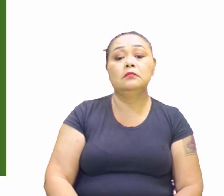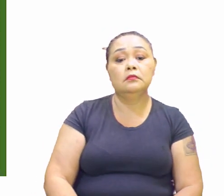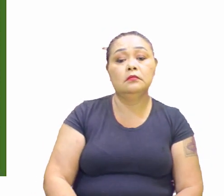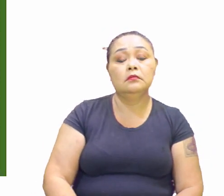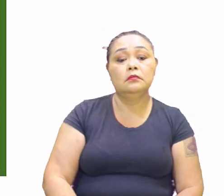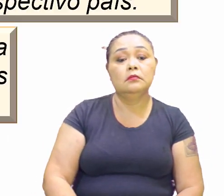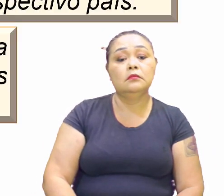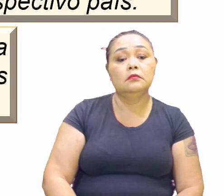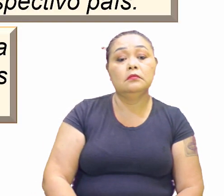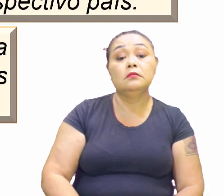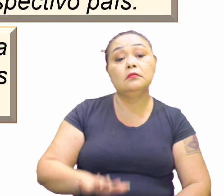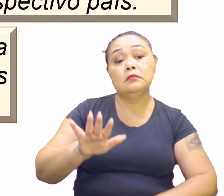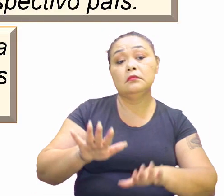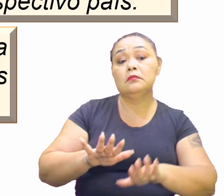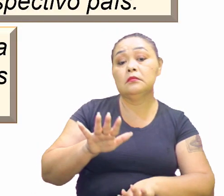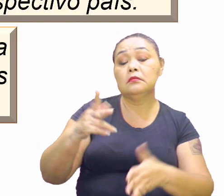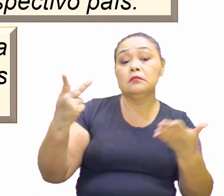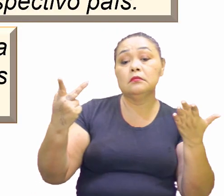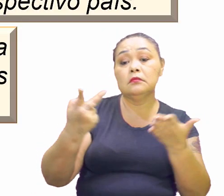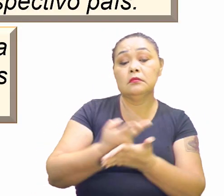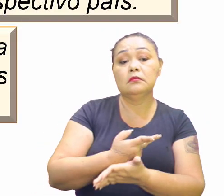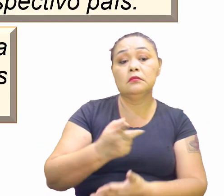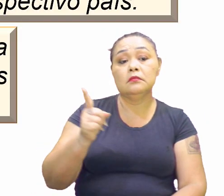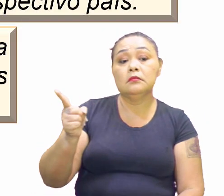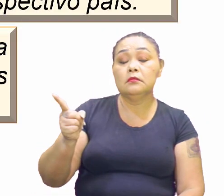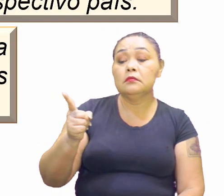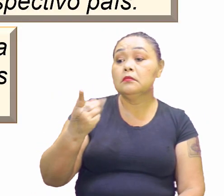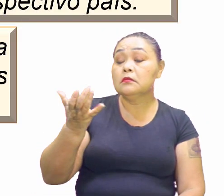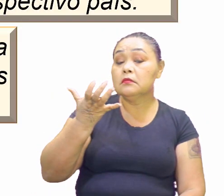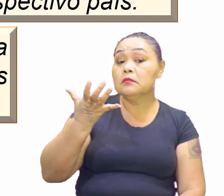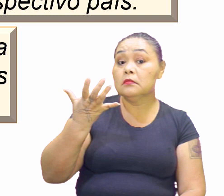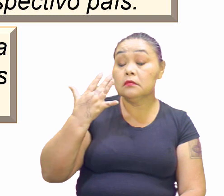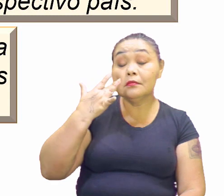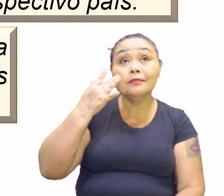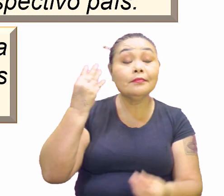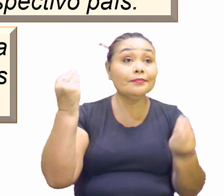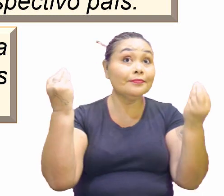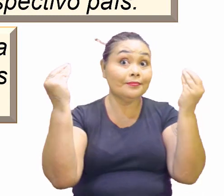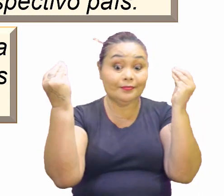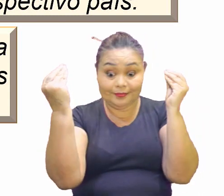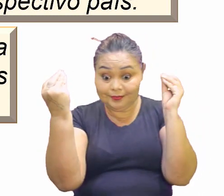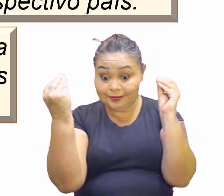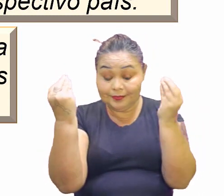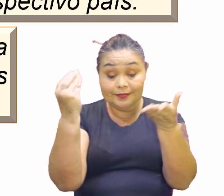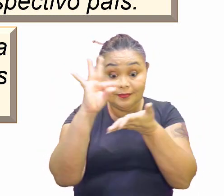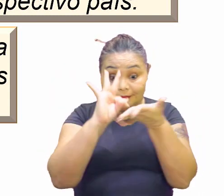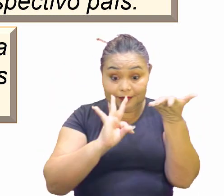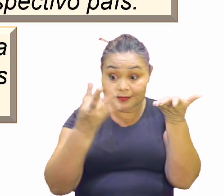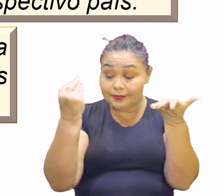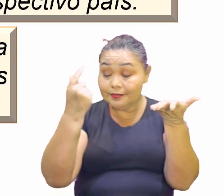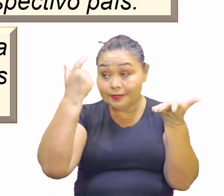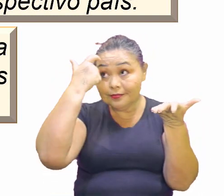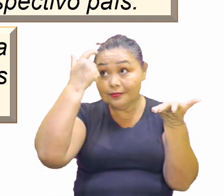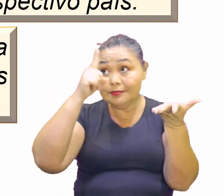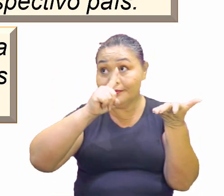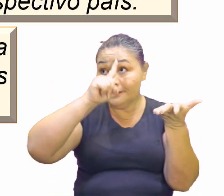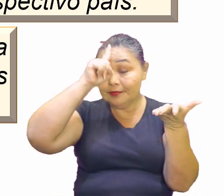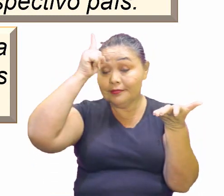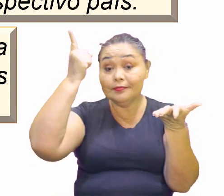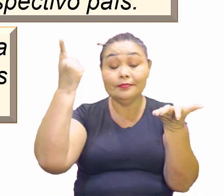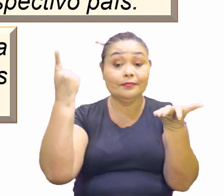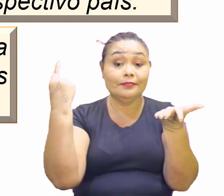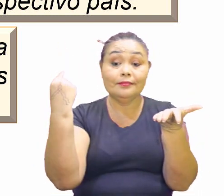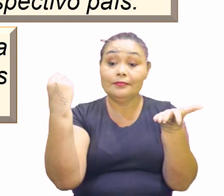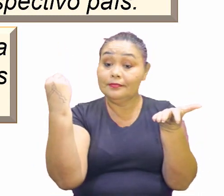texto. Porque às vezes, o que acontece, pessoal? Eu quero enfeitar e aí eu vou criar da minha cabeça dados que